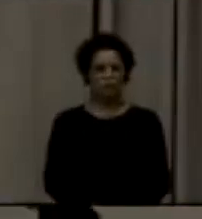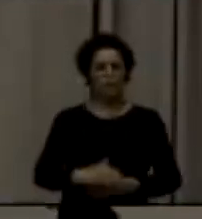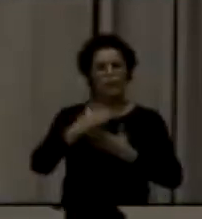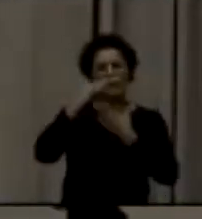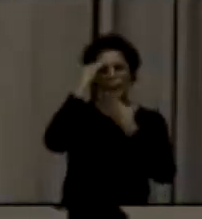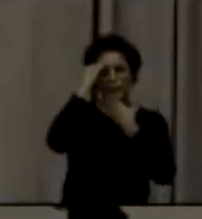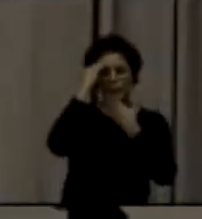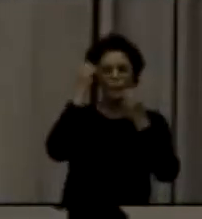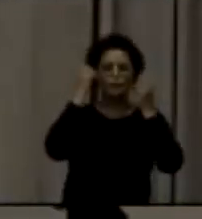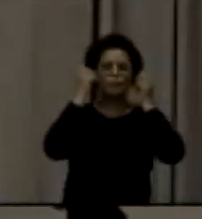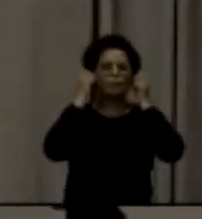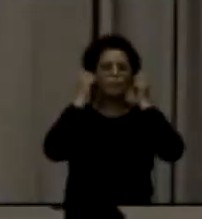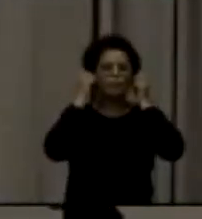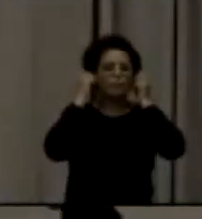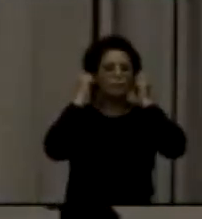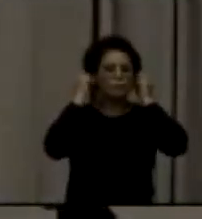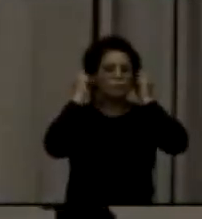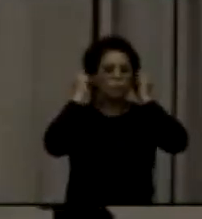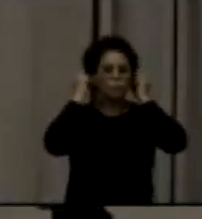Obrigado, Carolina.